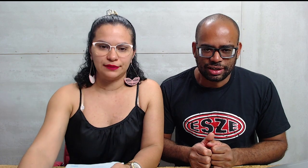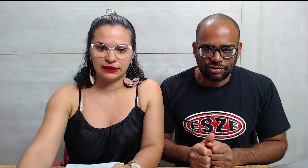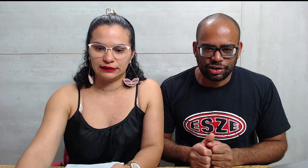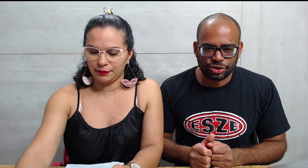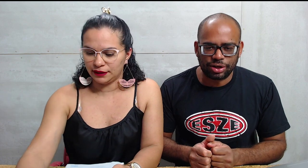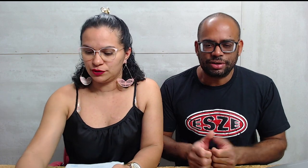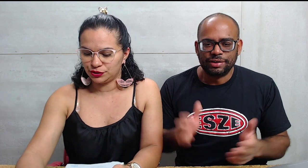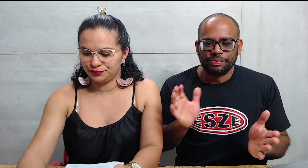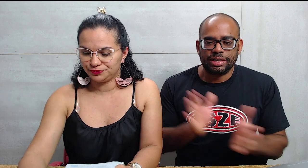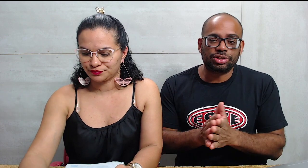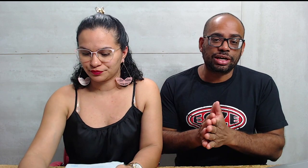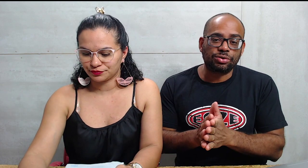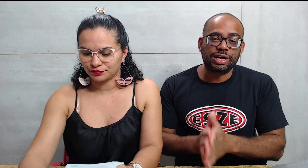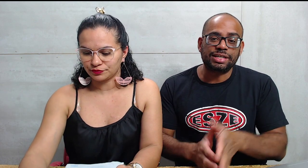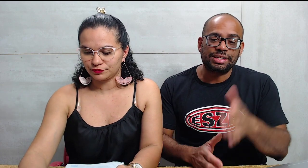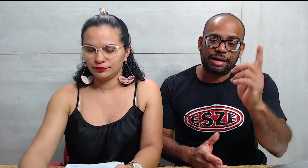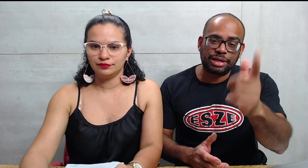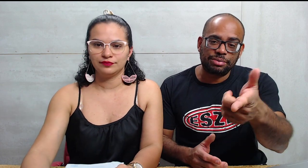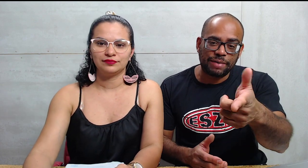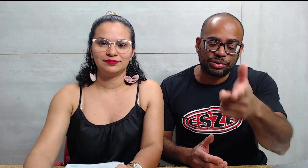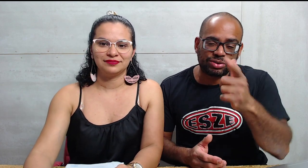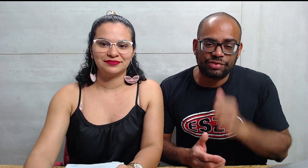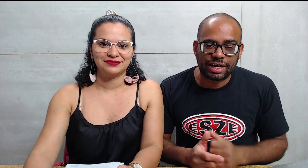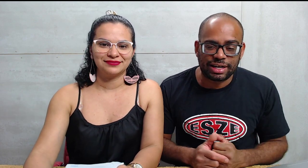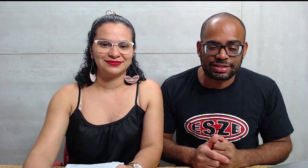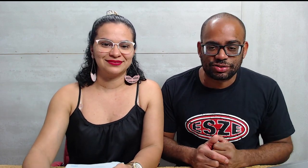conta. Exatamente. Fechou? E outra coisa,